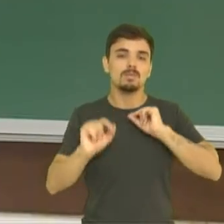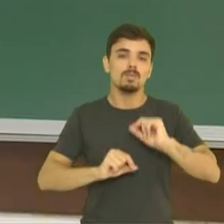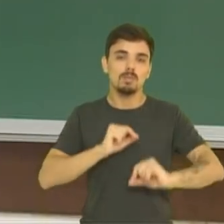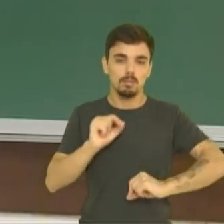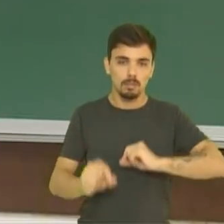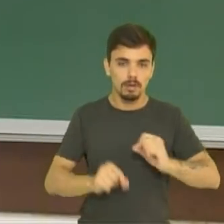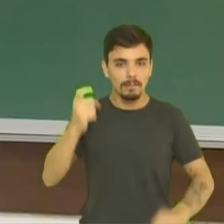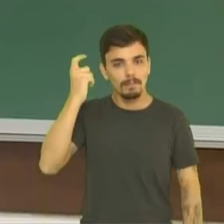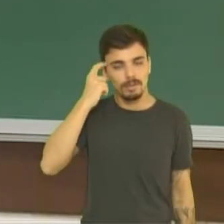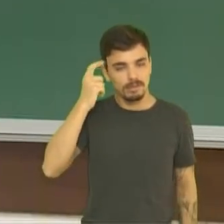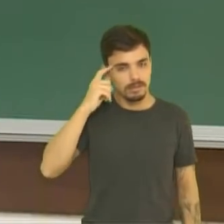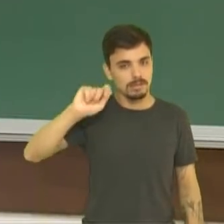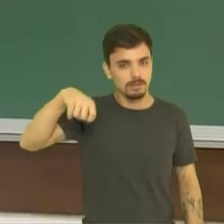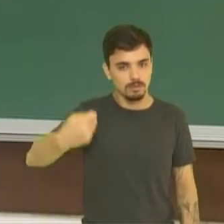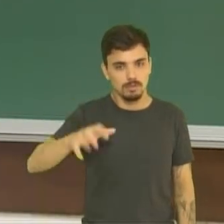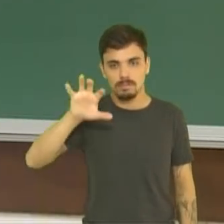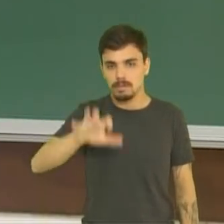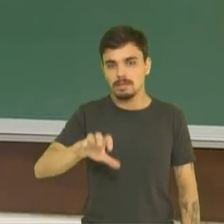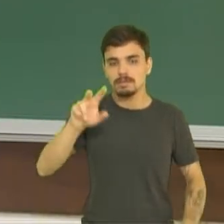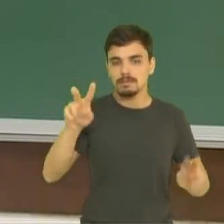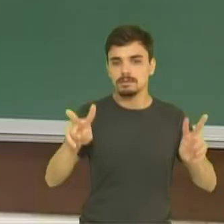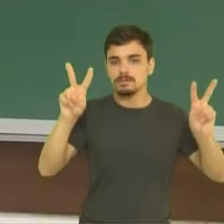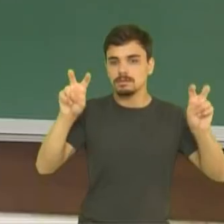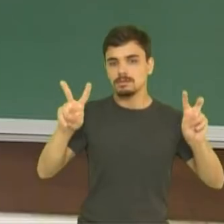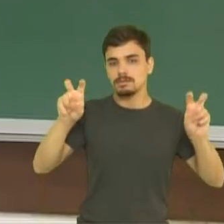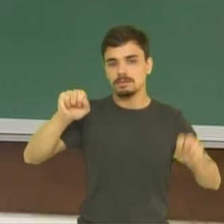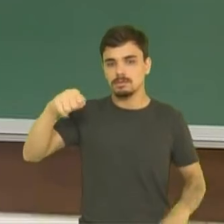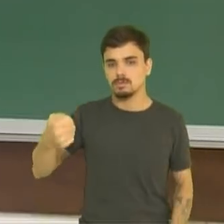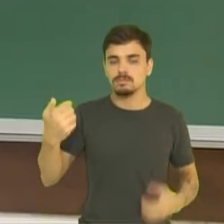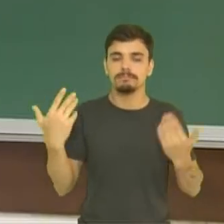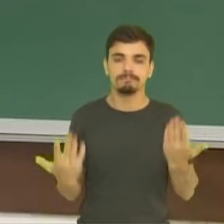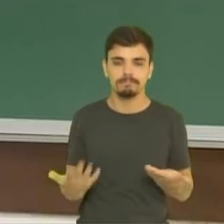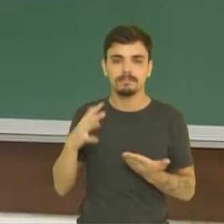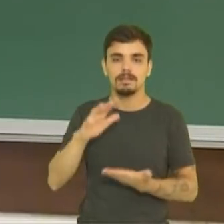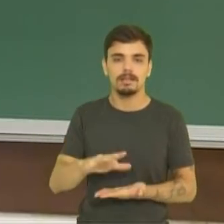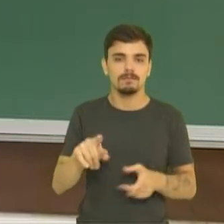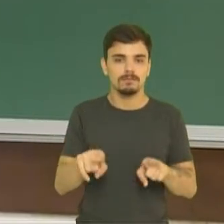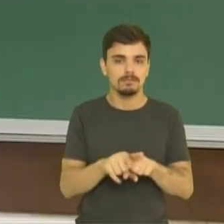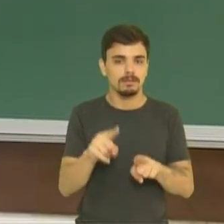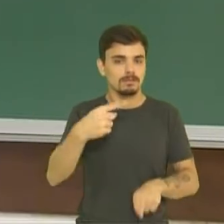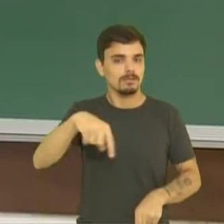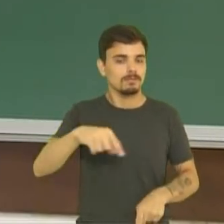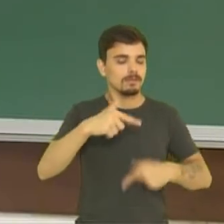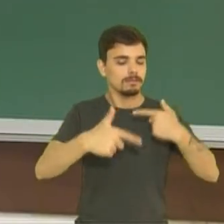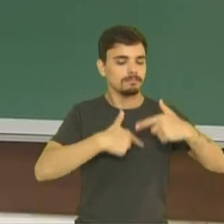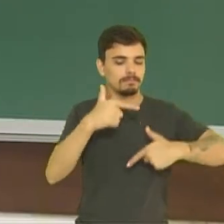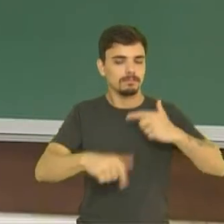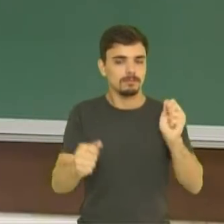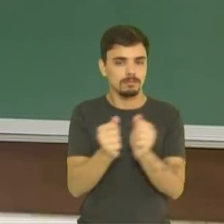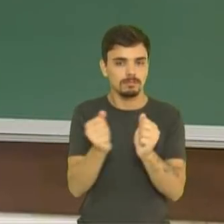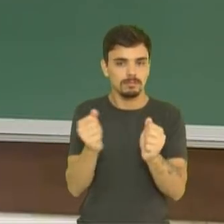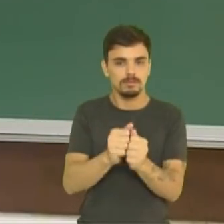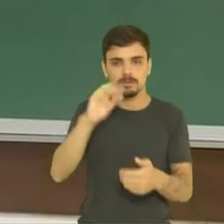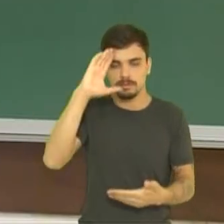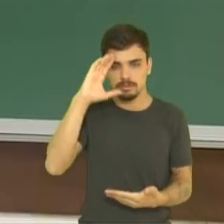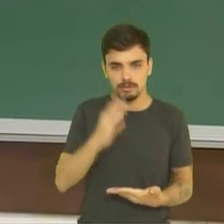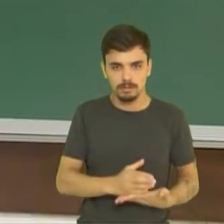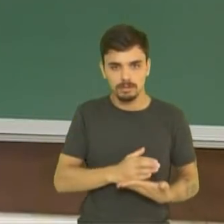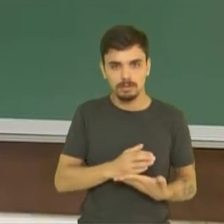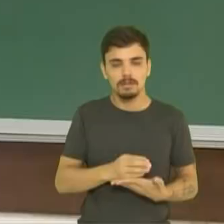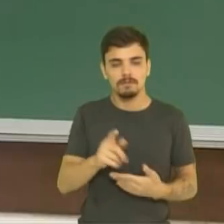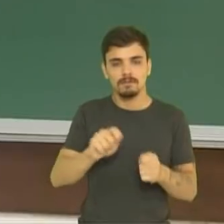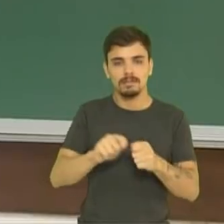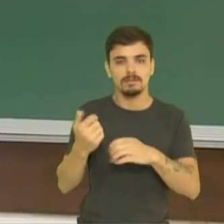você pensa sobre esse assunto, tá? Então, é ali que você vai trabalhar, então, com essa tese, você vai fazer a